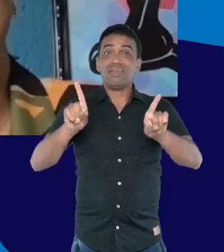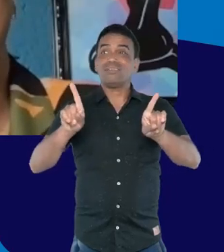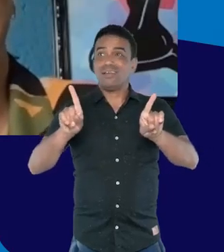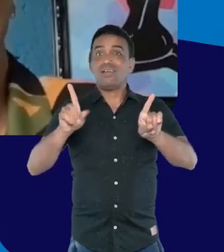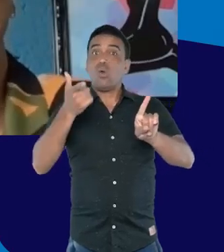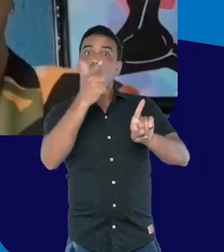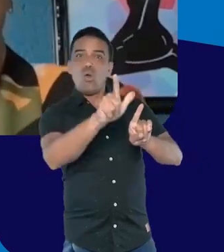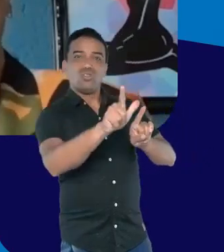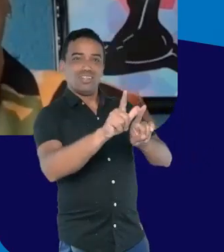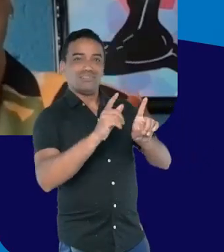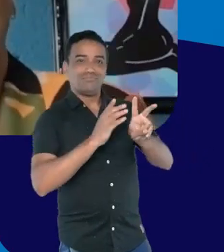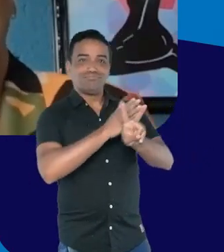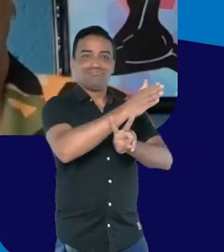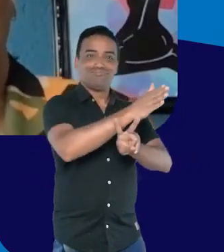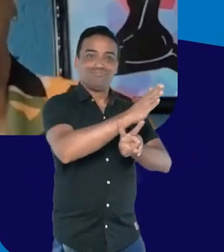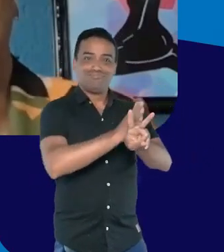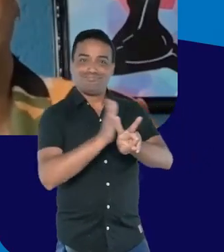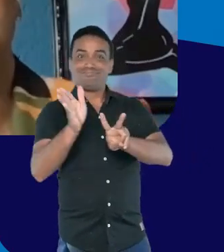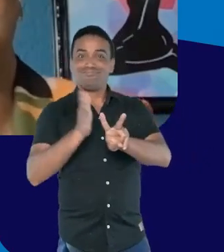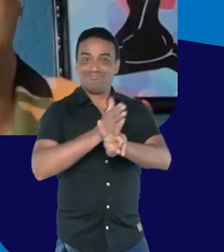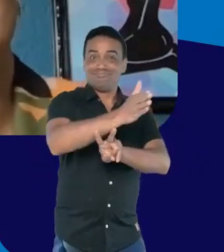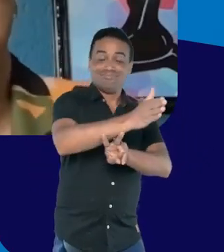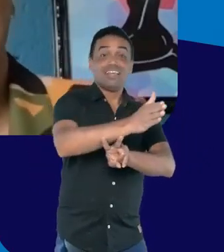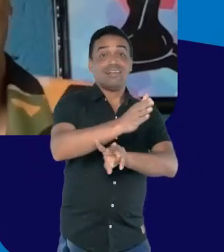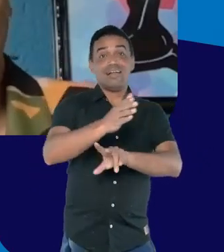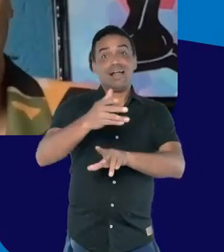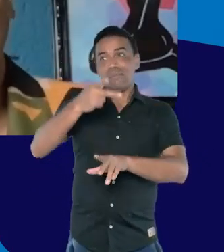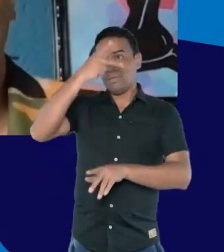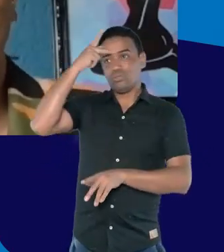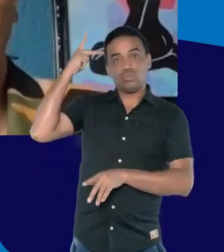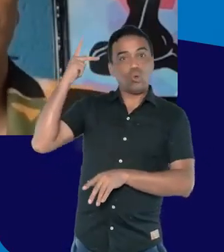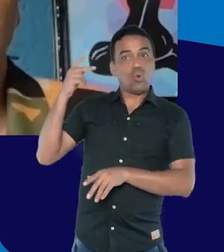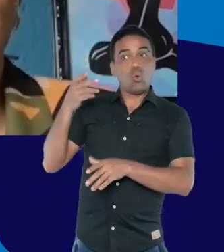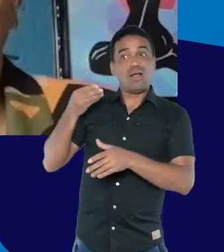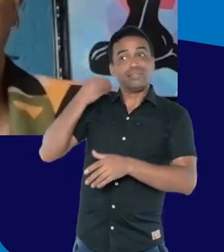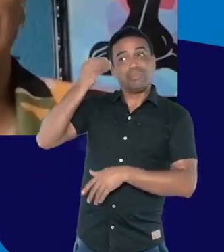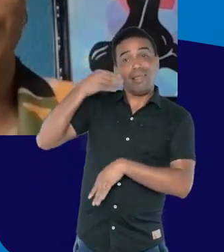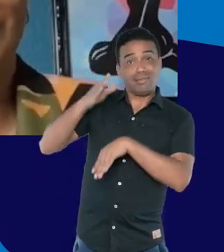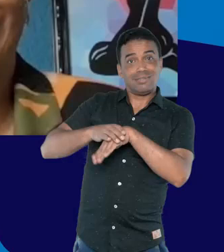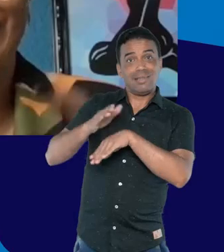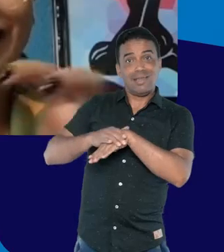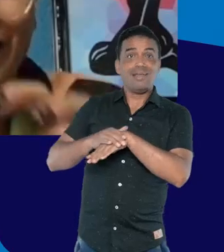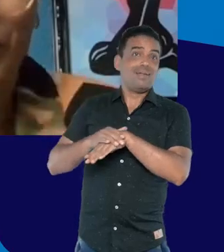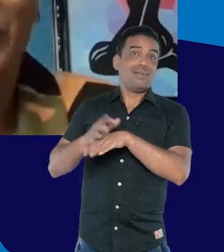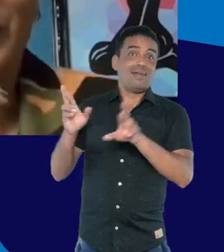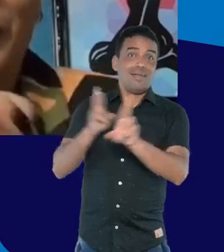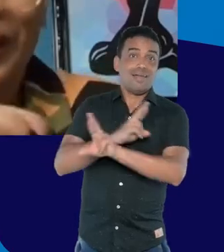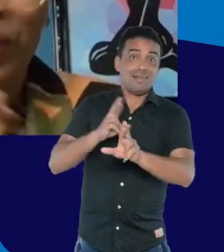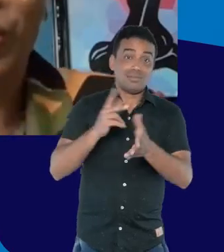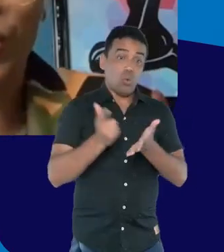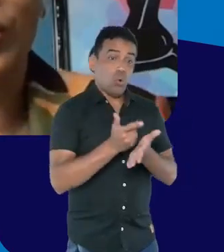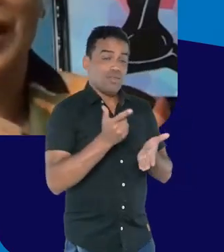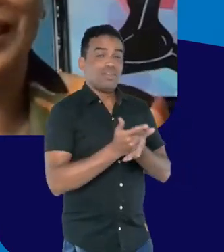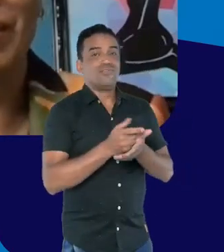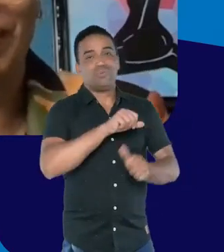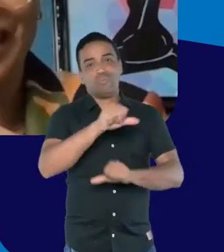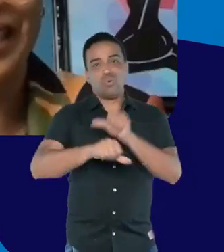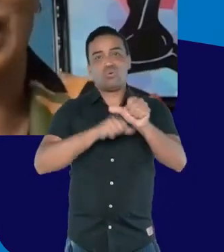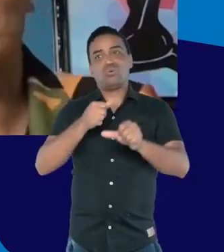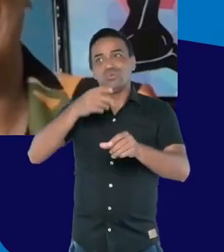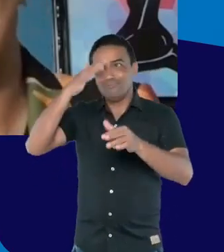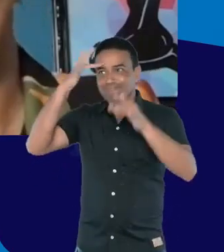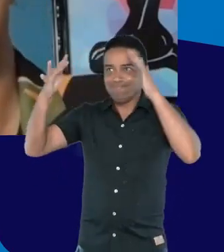pessoa leitora, ela constrói a partir do seu próprio repertório a sua relação, e não adianta a gente ficar tentando o tempo todo